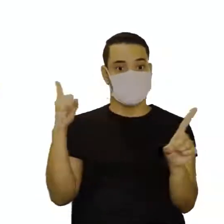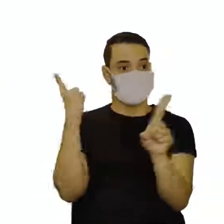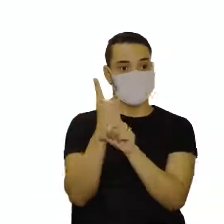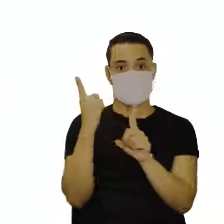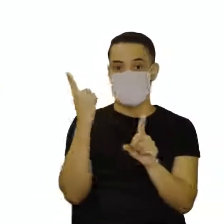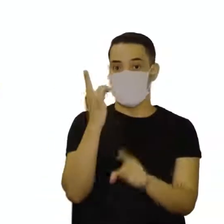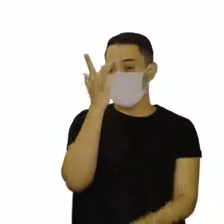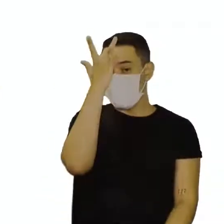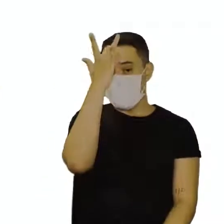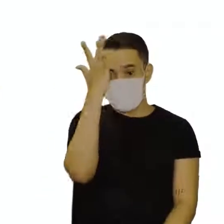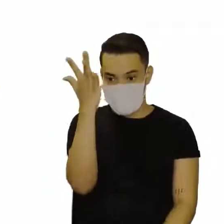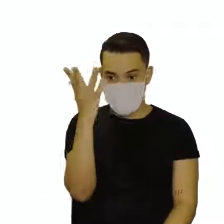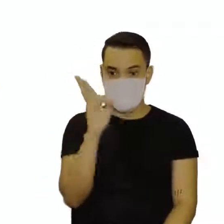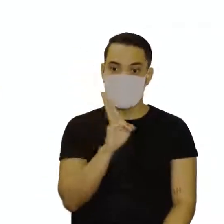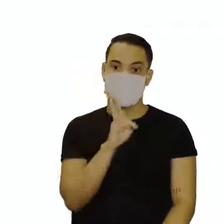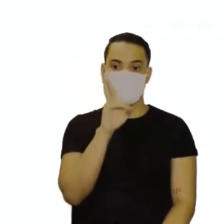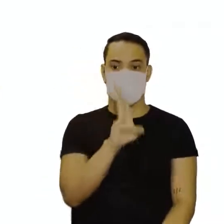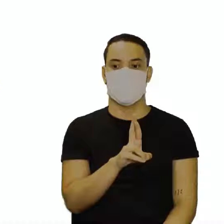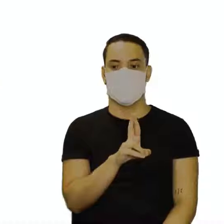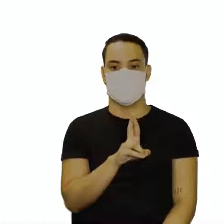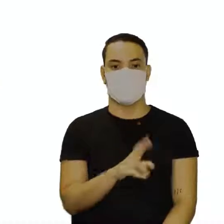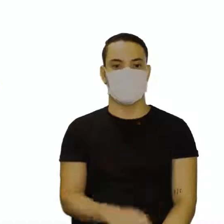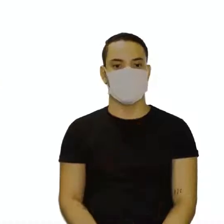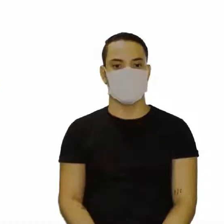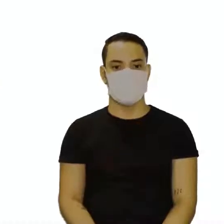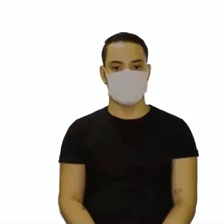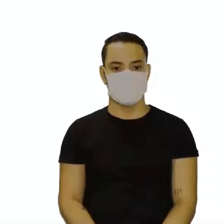ó, facilmente a resposta.